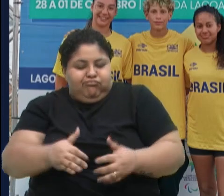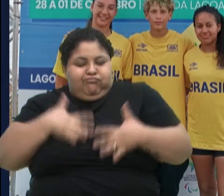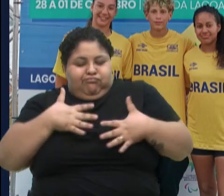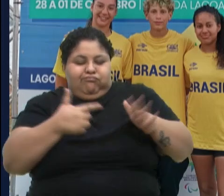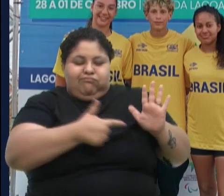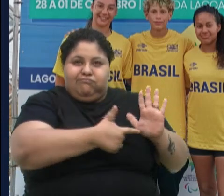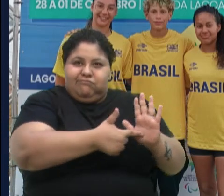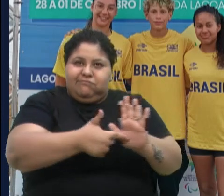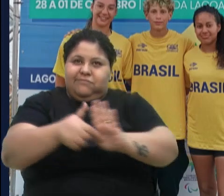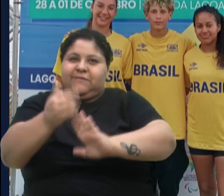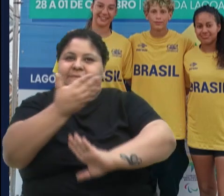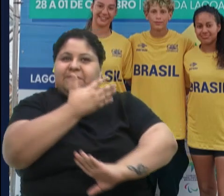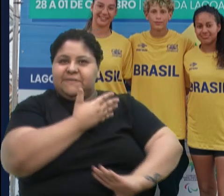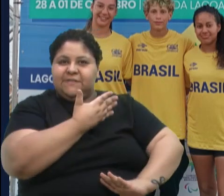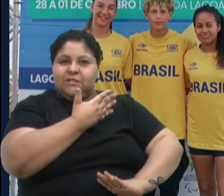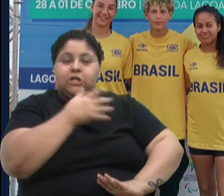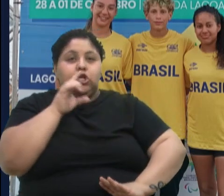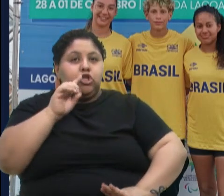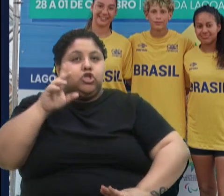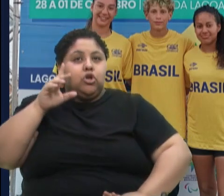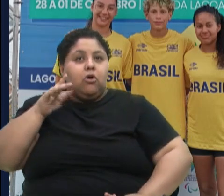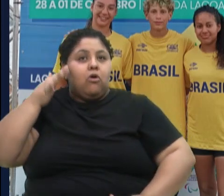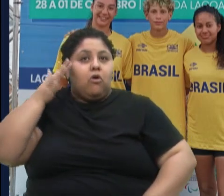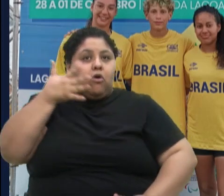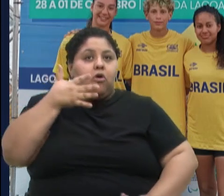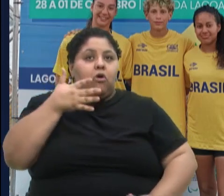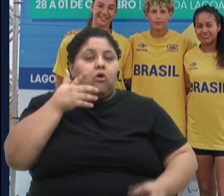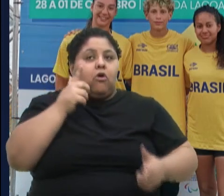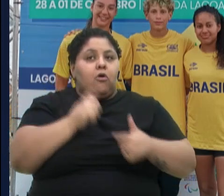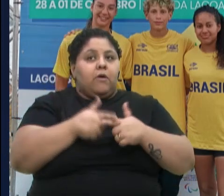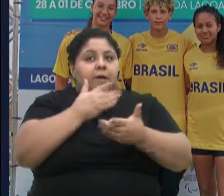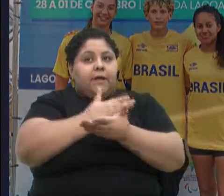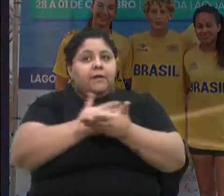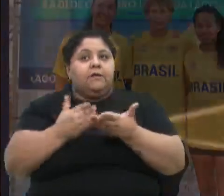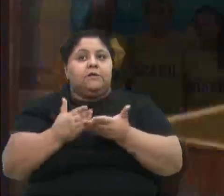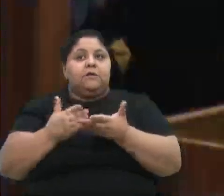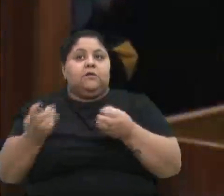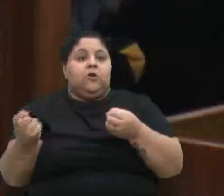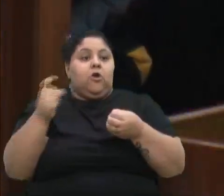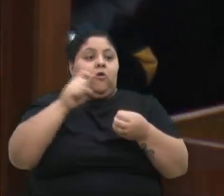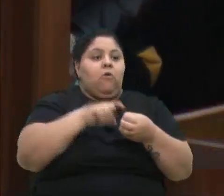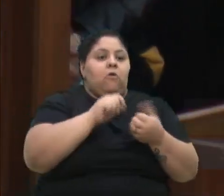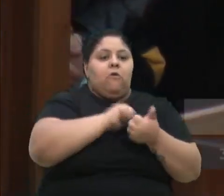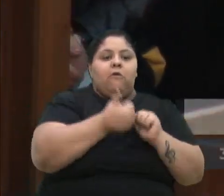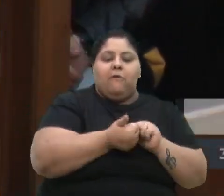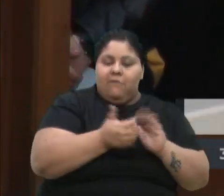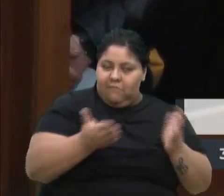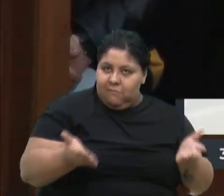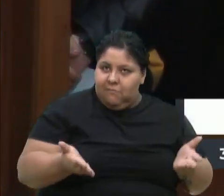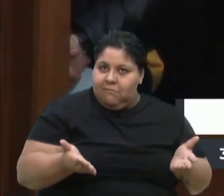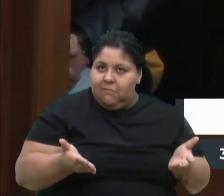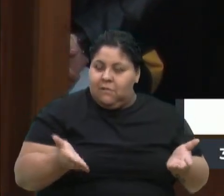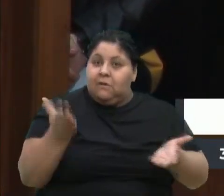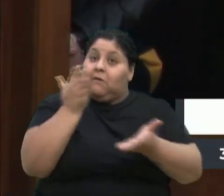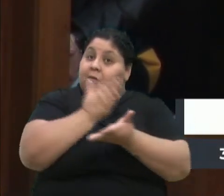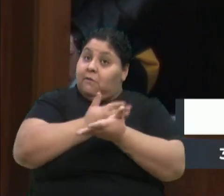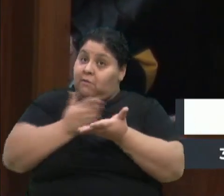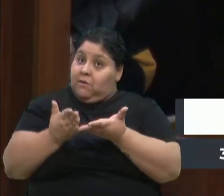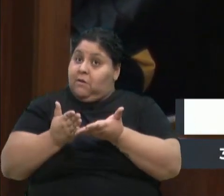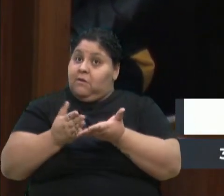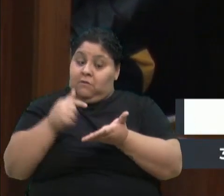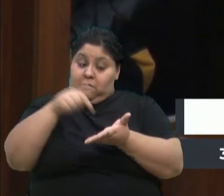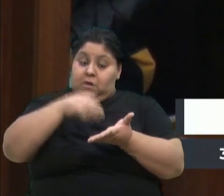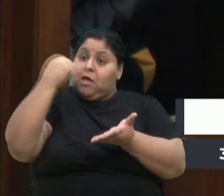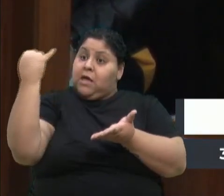plenário só são possíveis por iniciativas voltadas ao esporte. Iniciativas estas que são essenciais